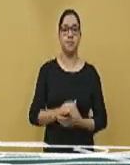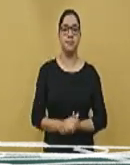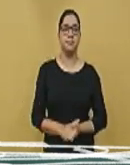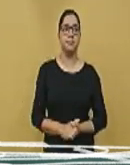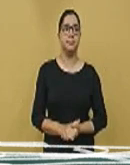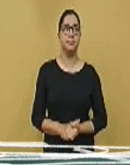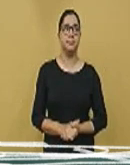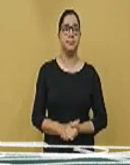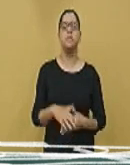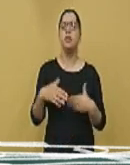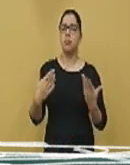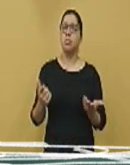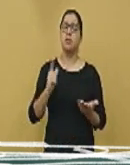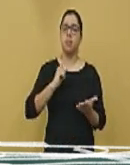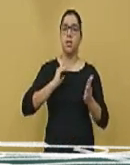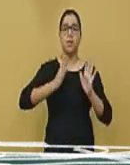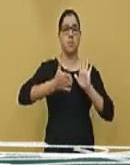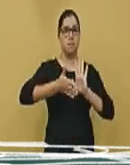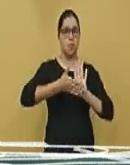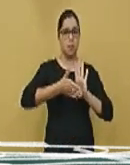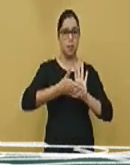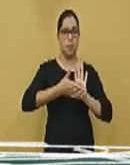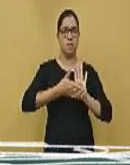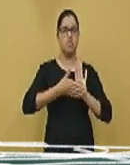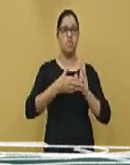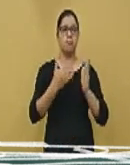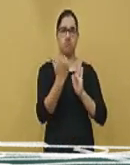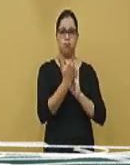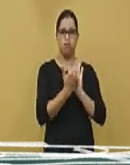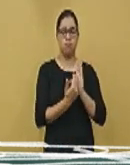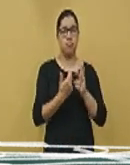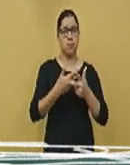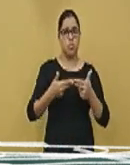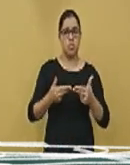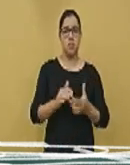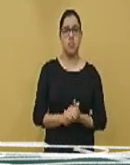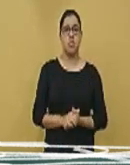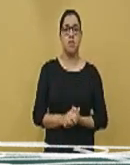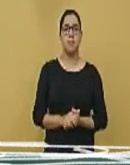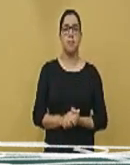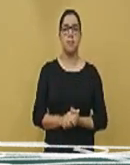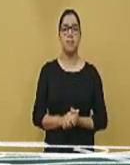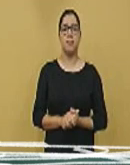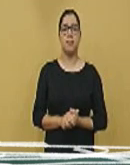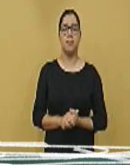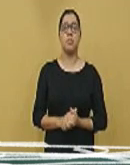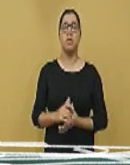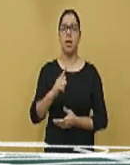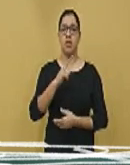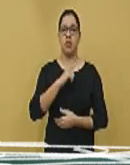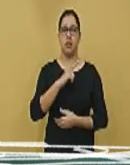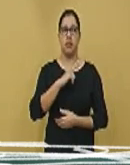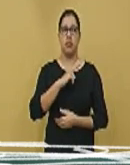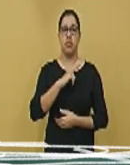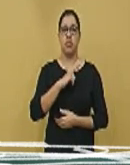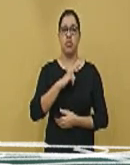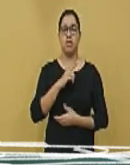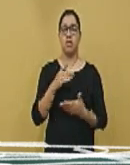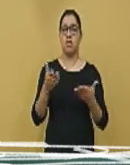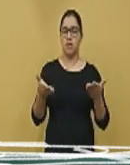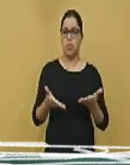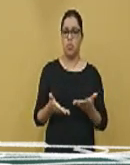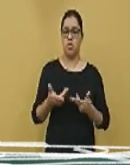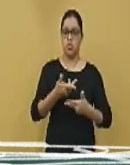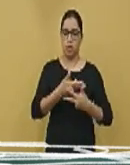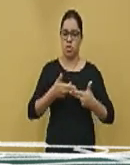temos como propostas a construção, mesmo que o plano de obras que